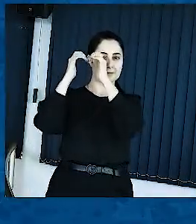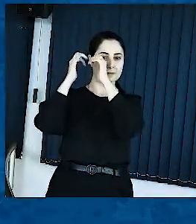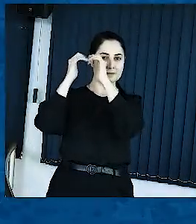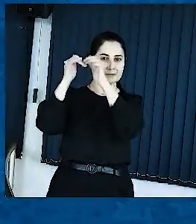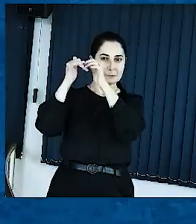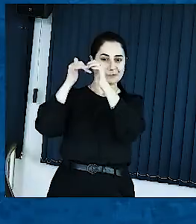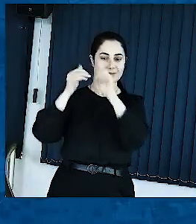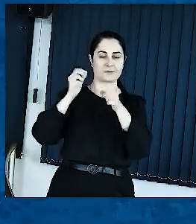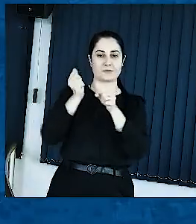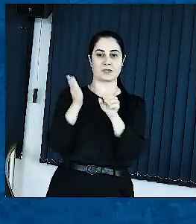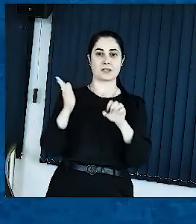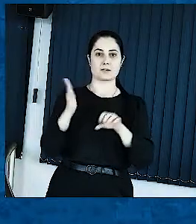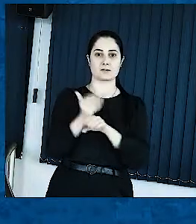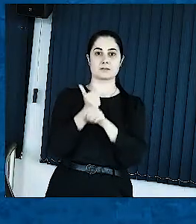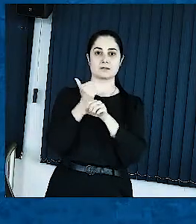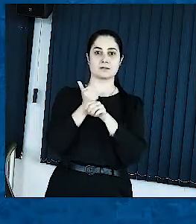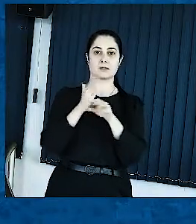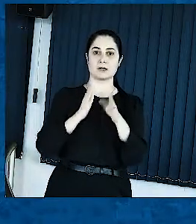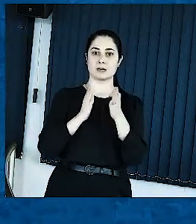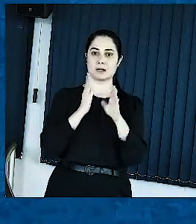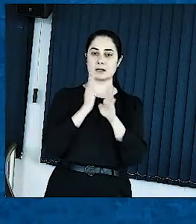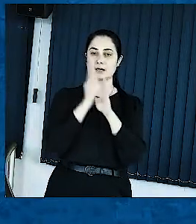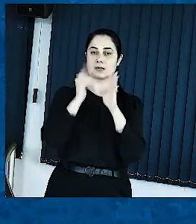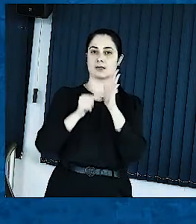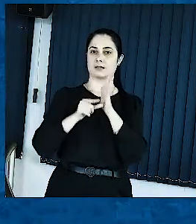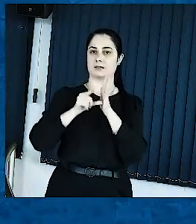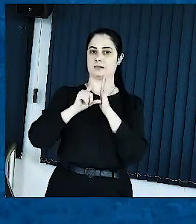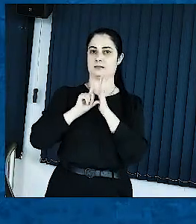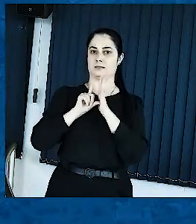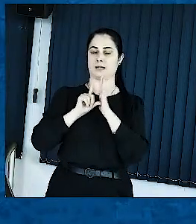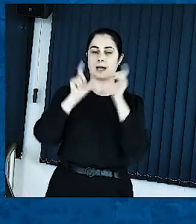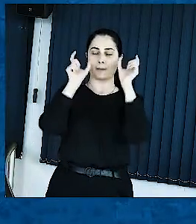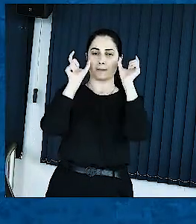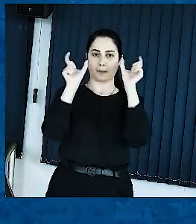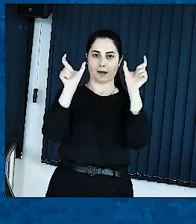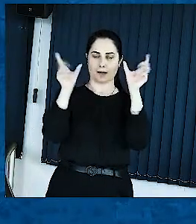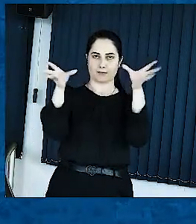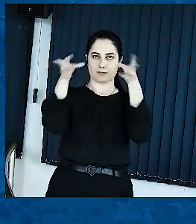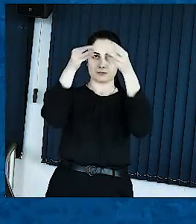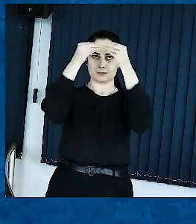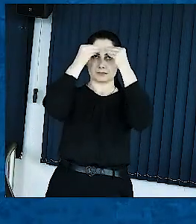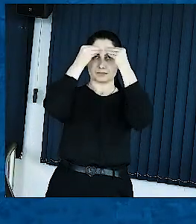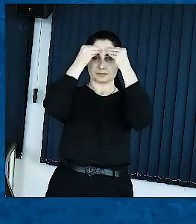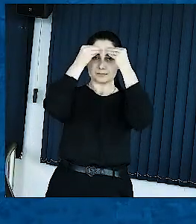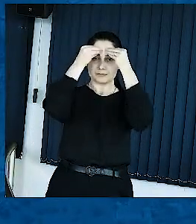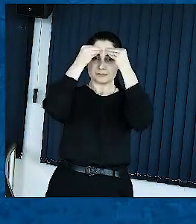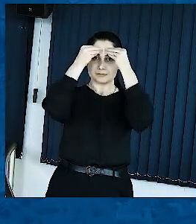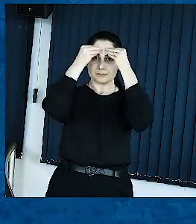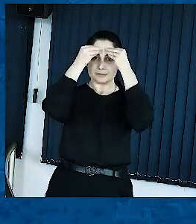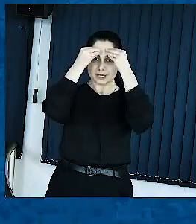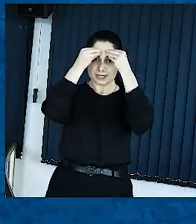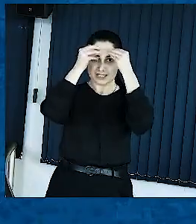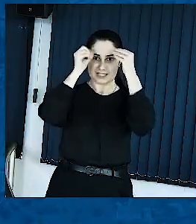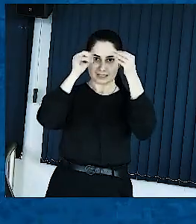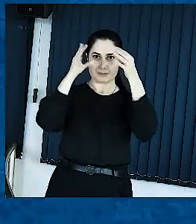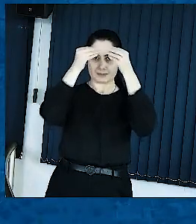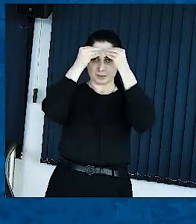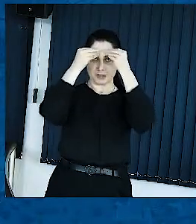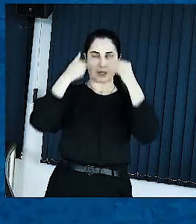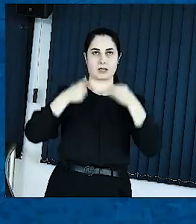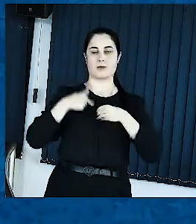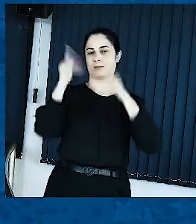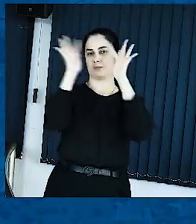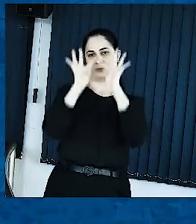Neuroplasticidade, intervenção precoce. Se vocês saírem daqui com essas palavras na cabeça latejando, para mim vai ser o dia